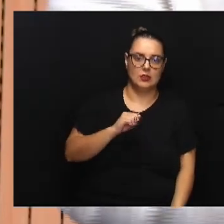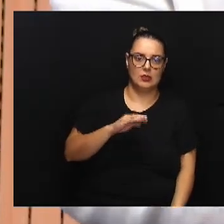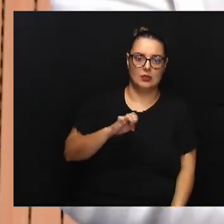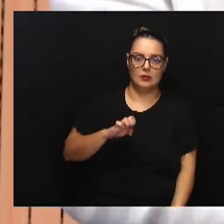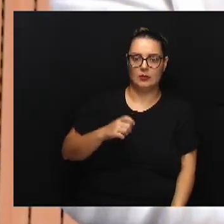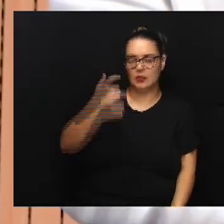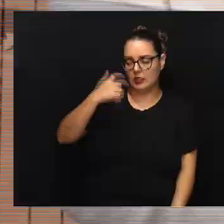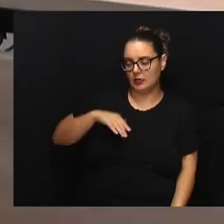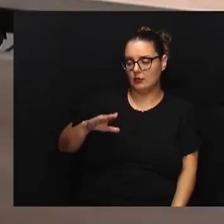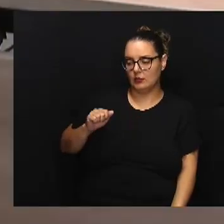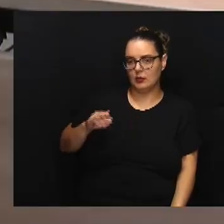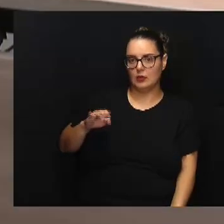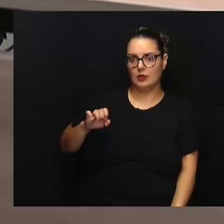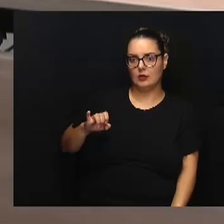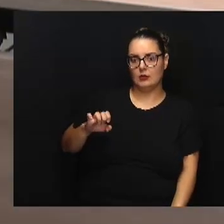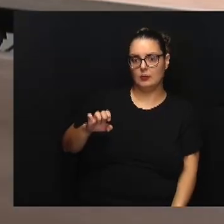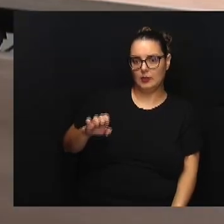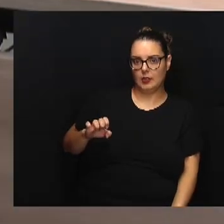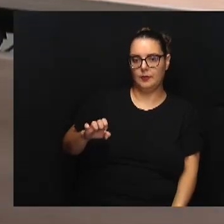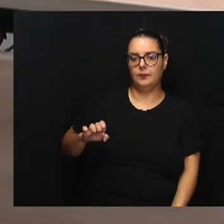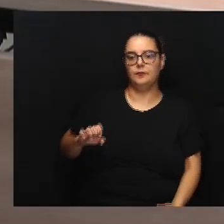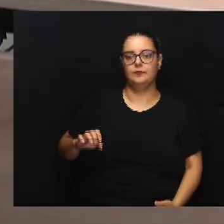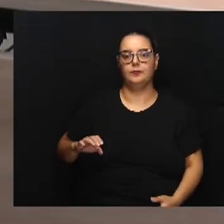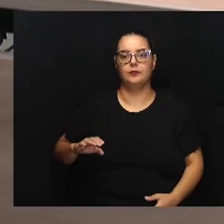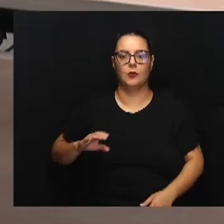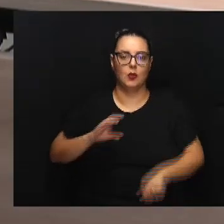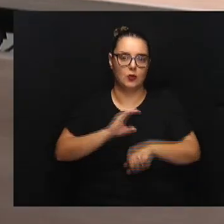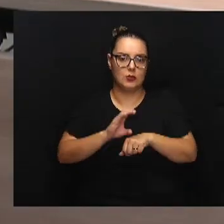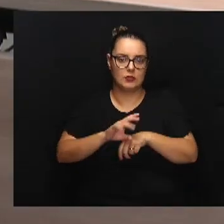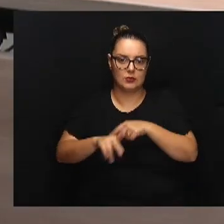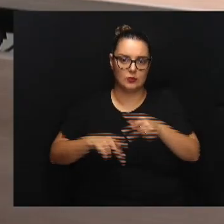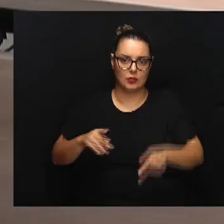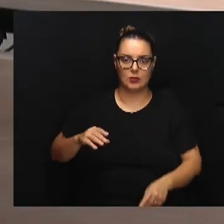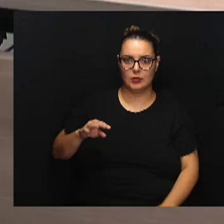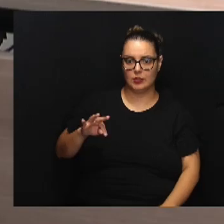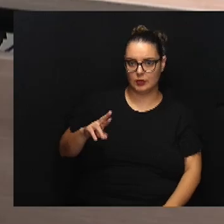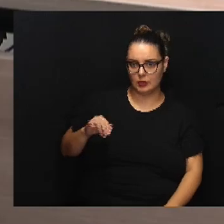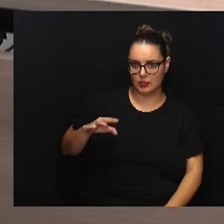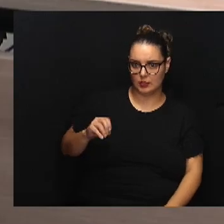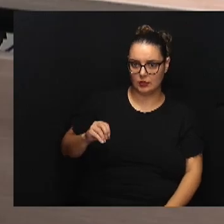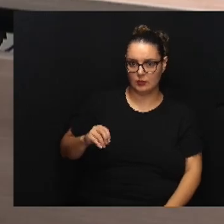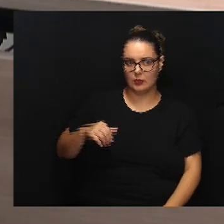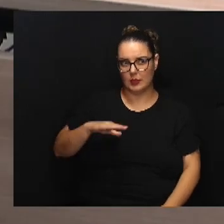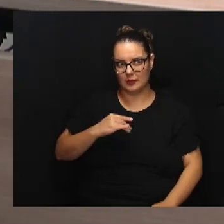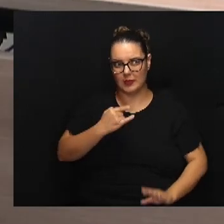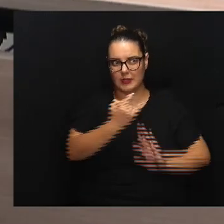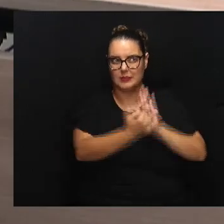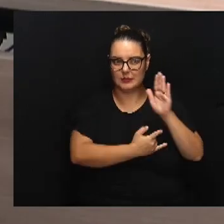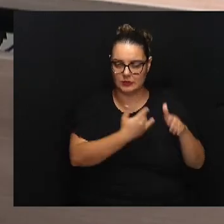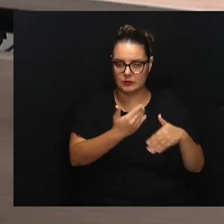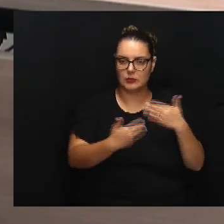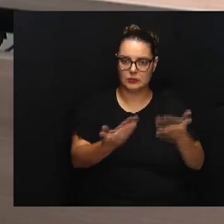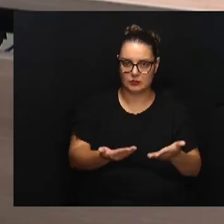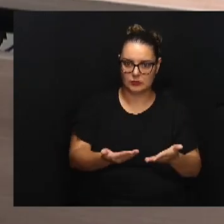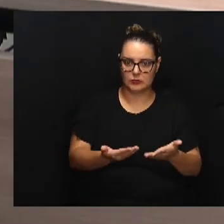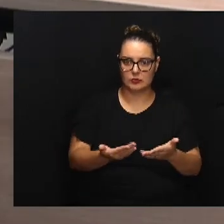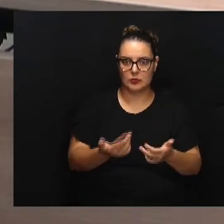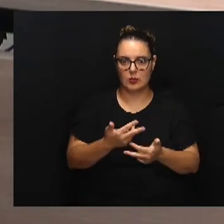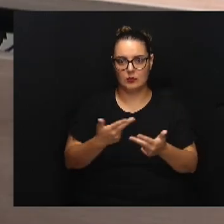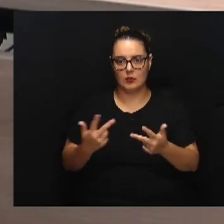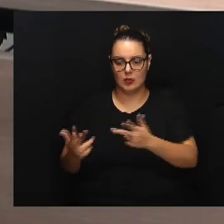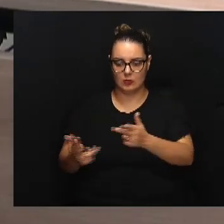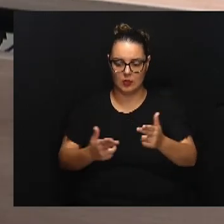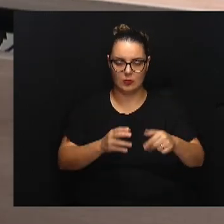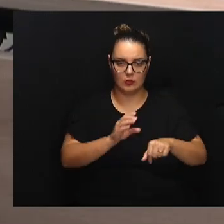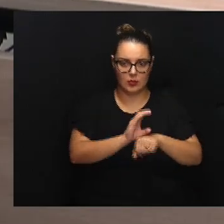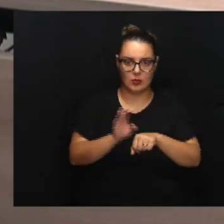Diniz, do Cursinho Popular Trio, e minha pergunta é mais no sentido burocrático, que uma coisa comum entre os cursinhos,